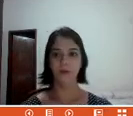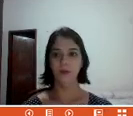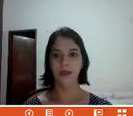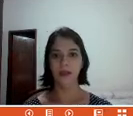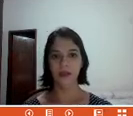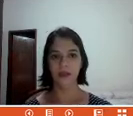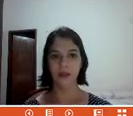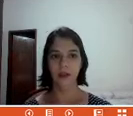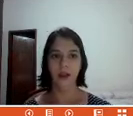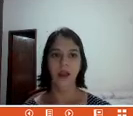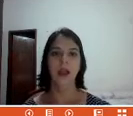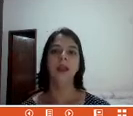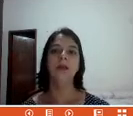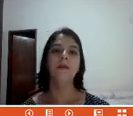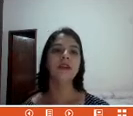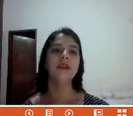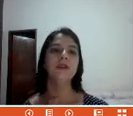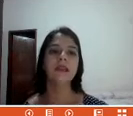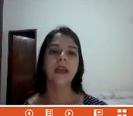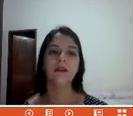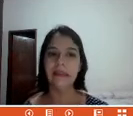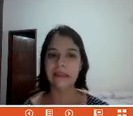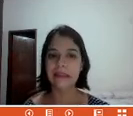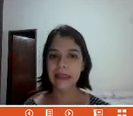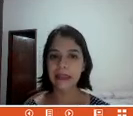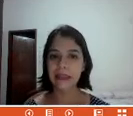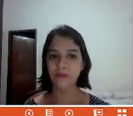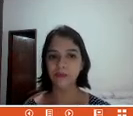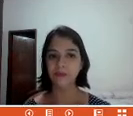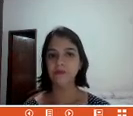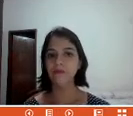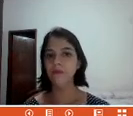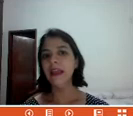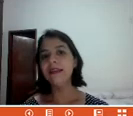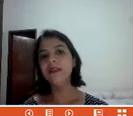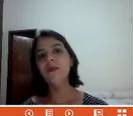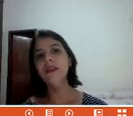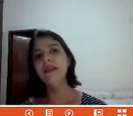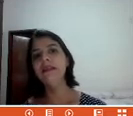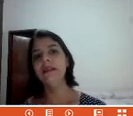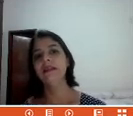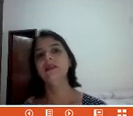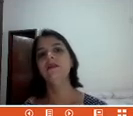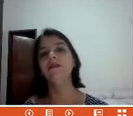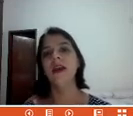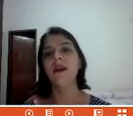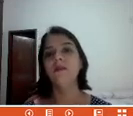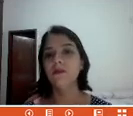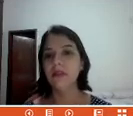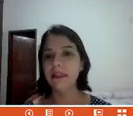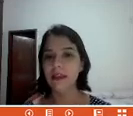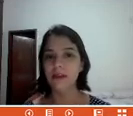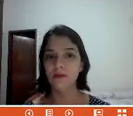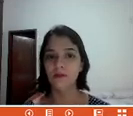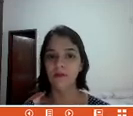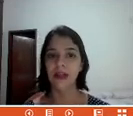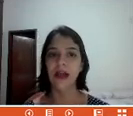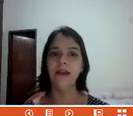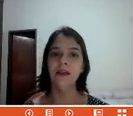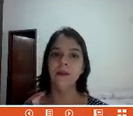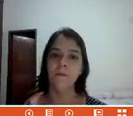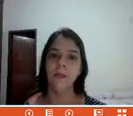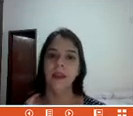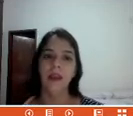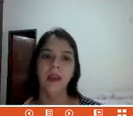era importante. E a partir do século XVI, que essas mudanças então vieram acontecendo,